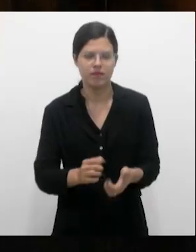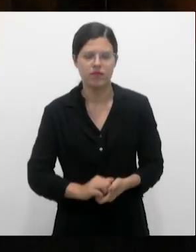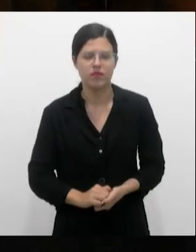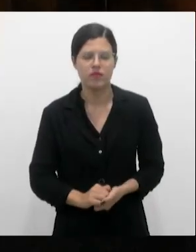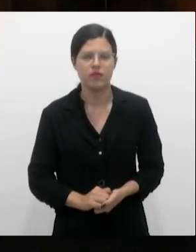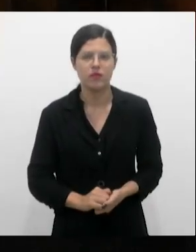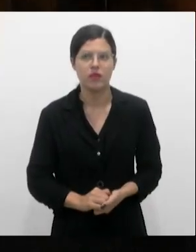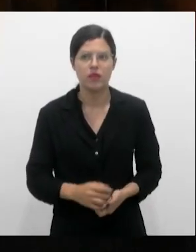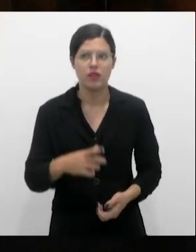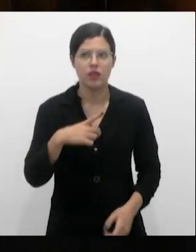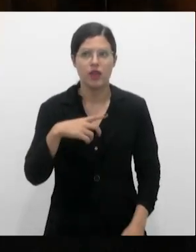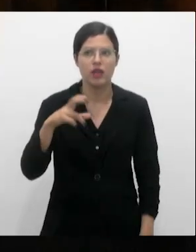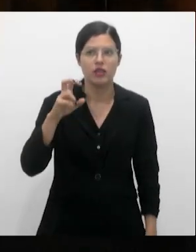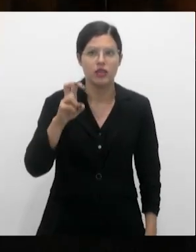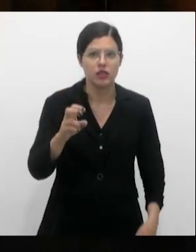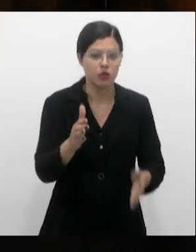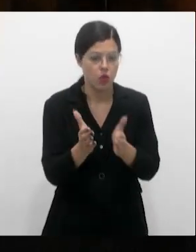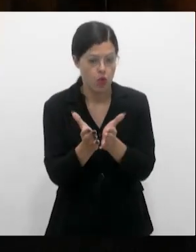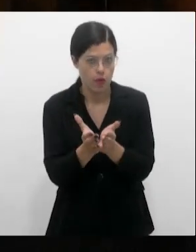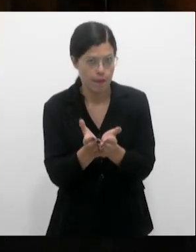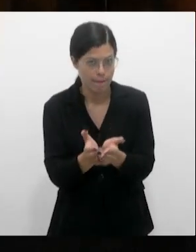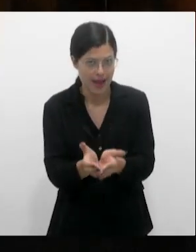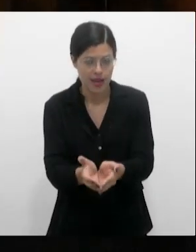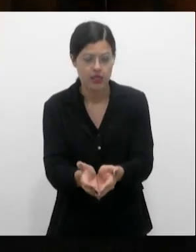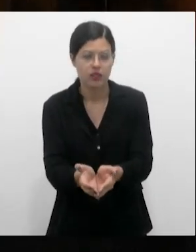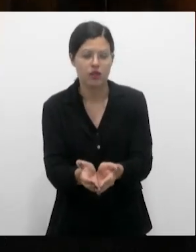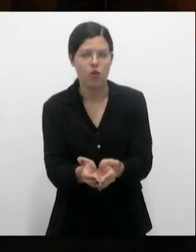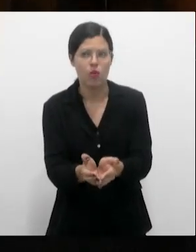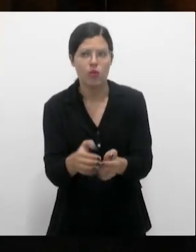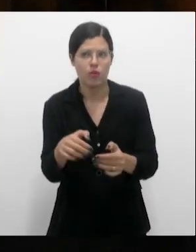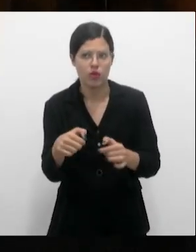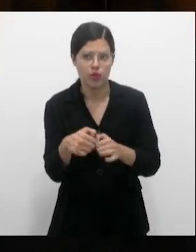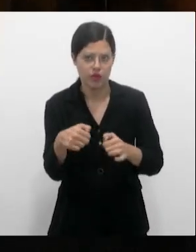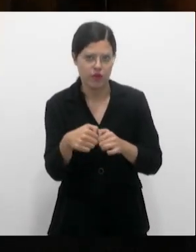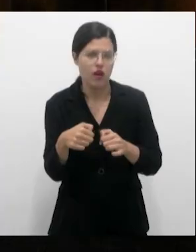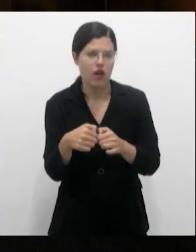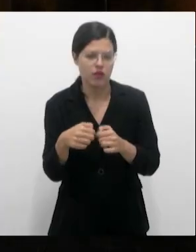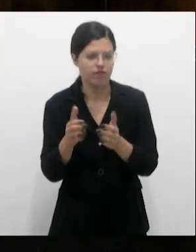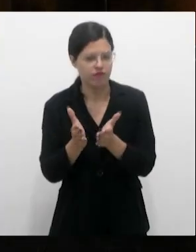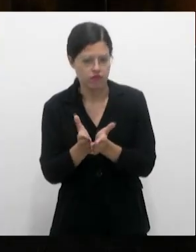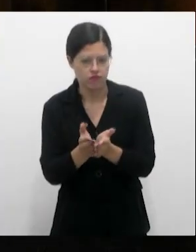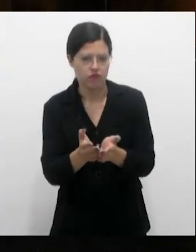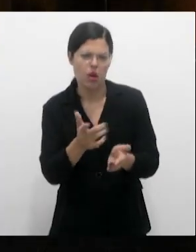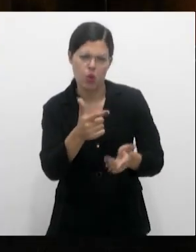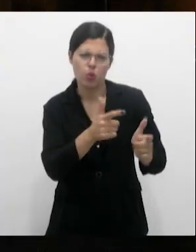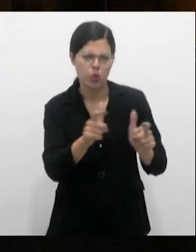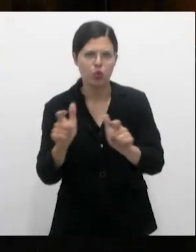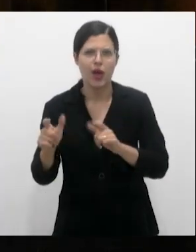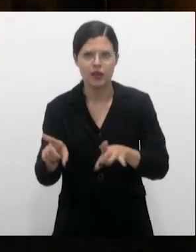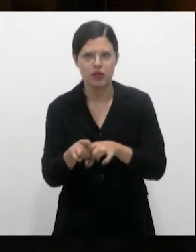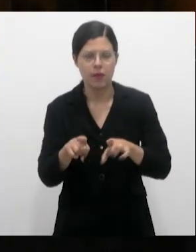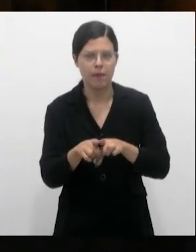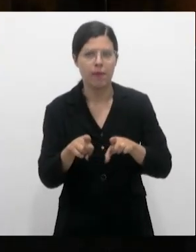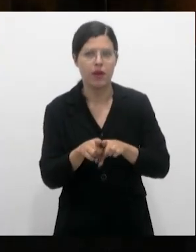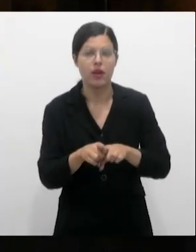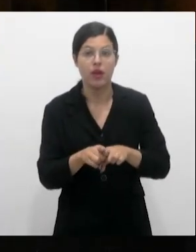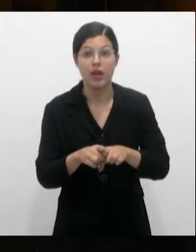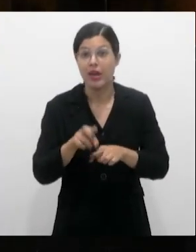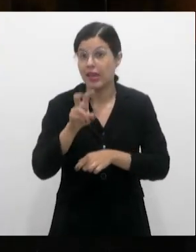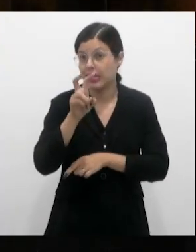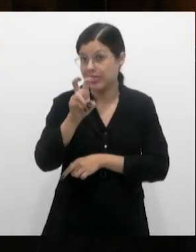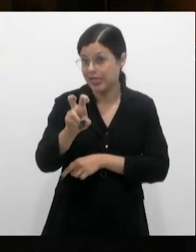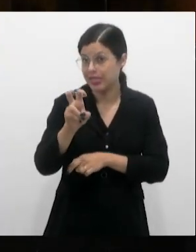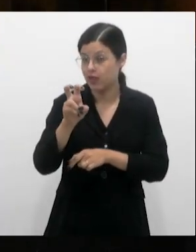Existem 5 embarcações que fazem essas travessias para outros lugares também. Das